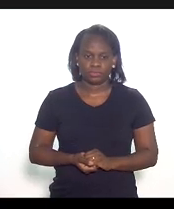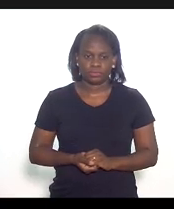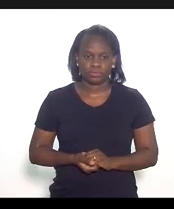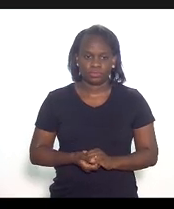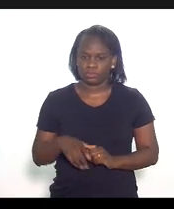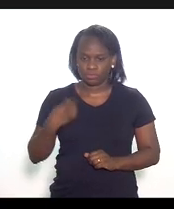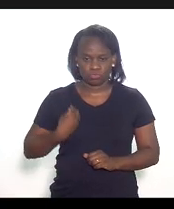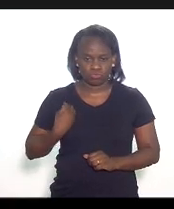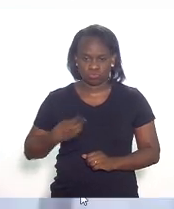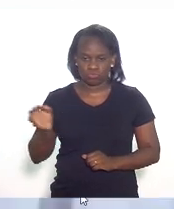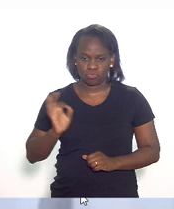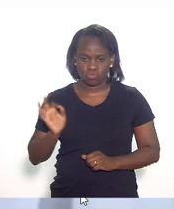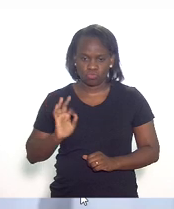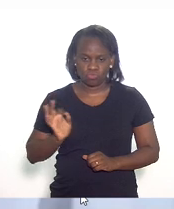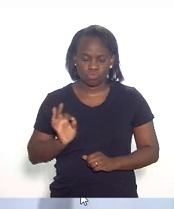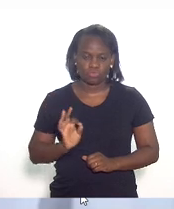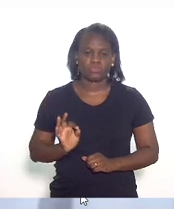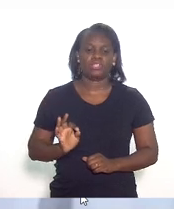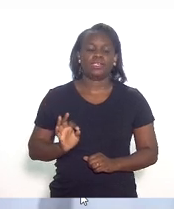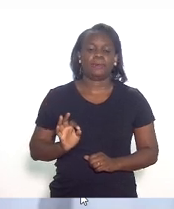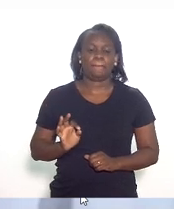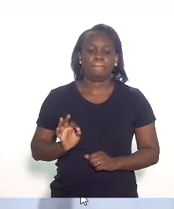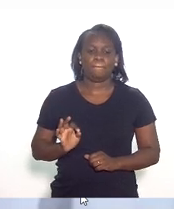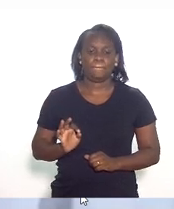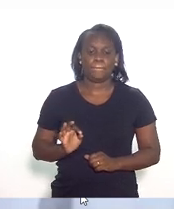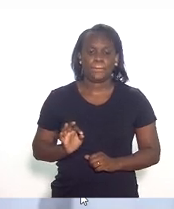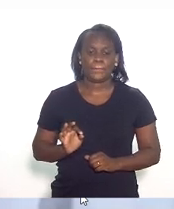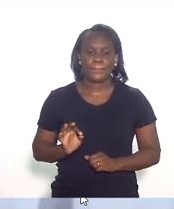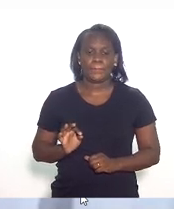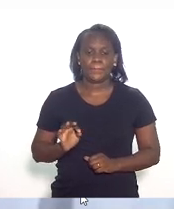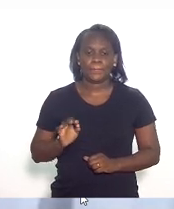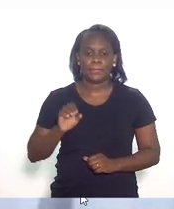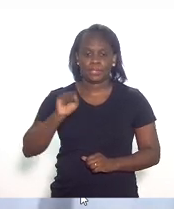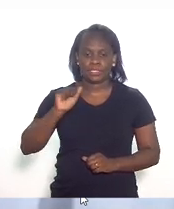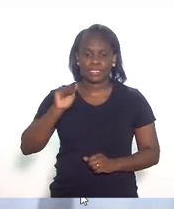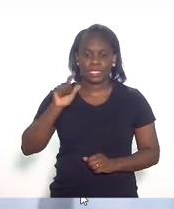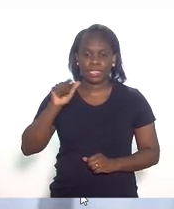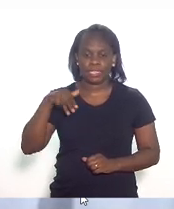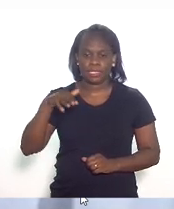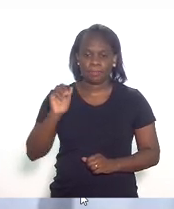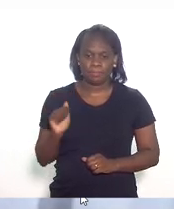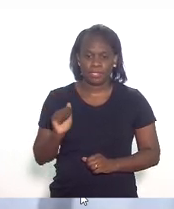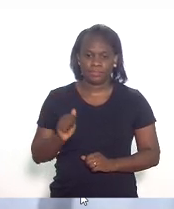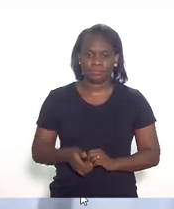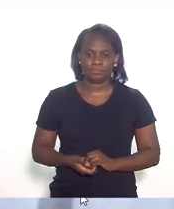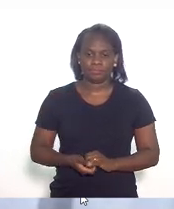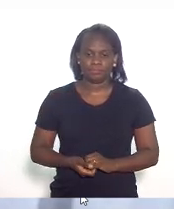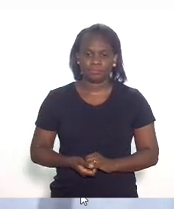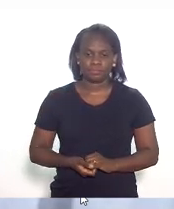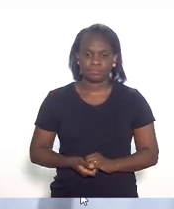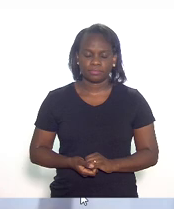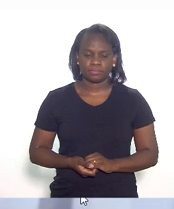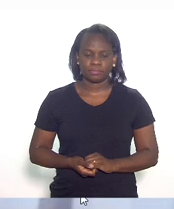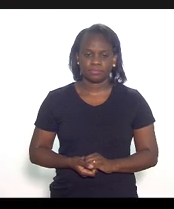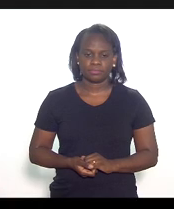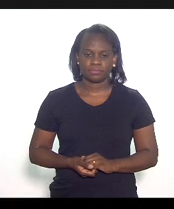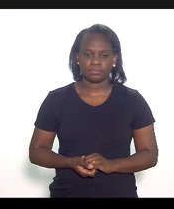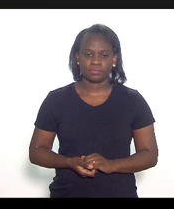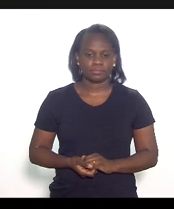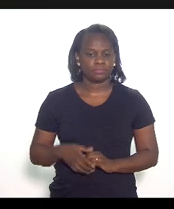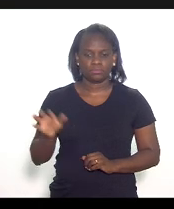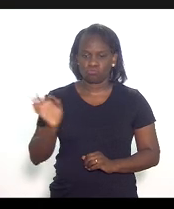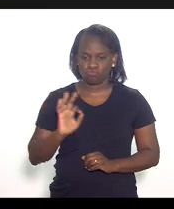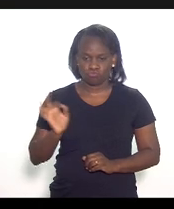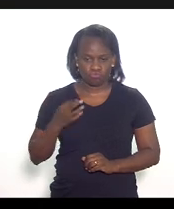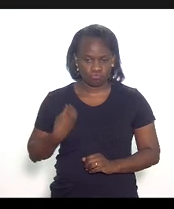Não se encontrando presente, coronel Salema, deputado coronel Salema. Não